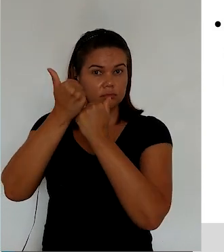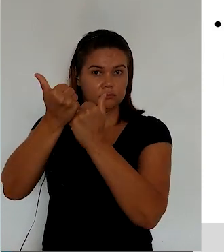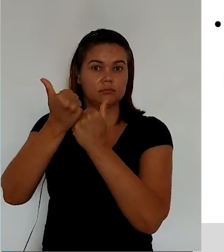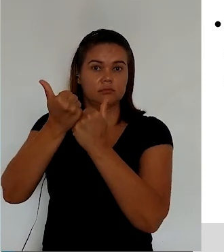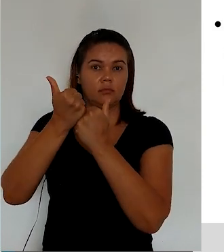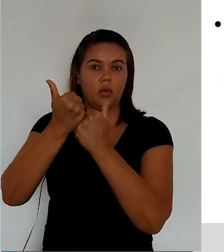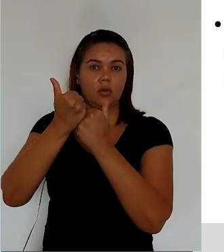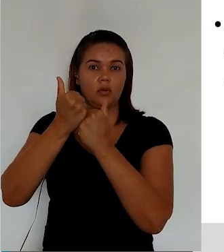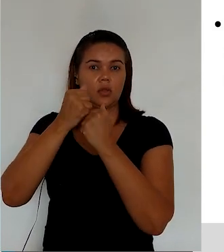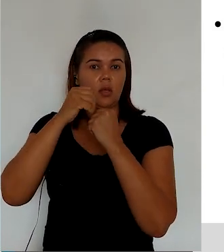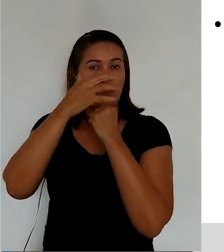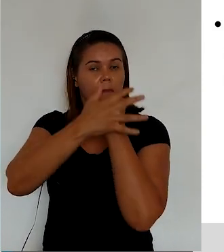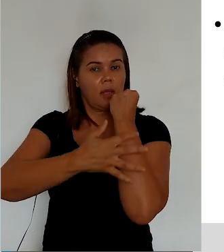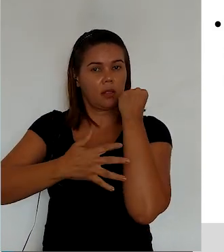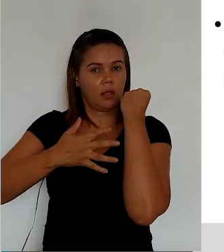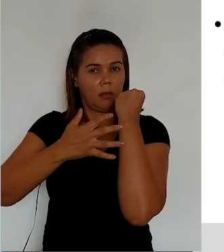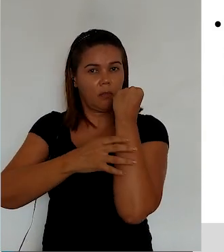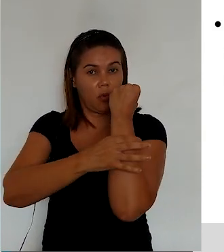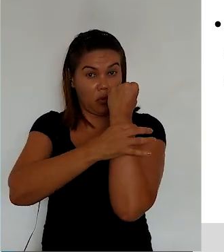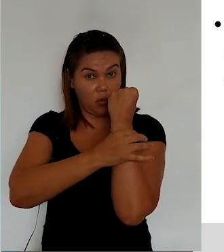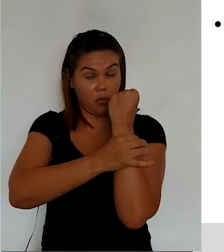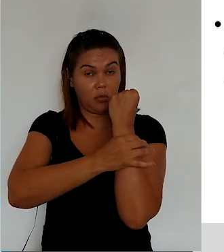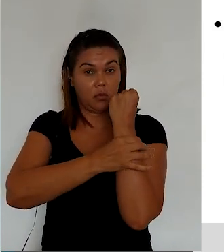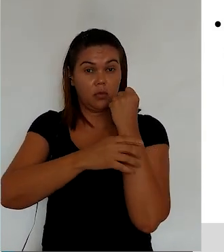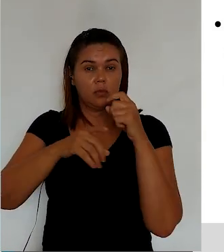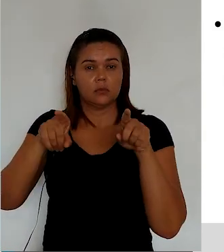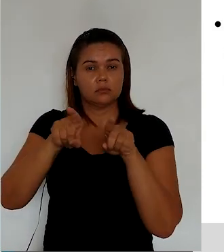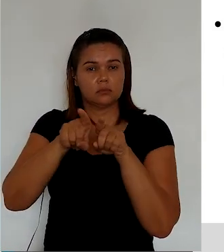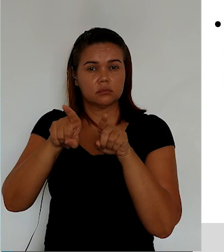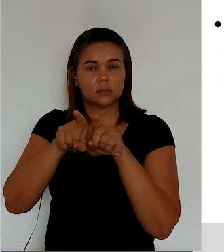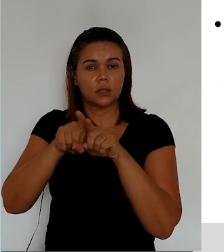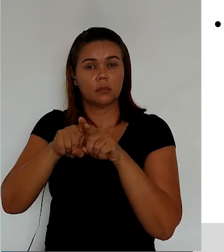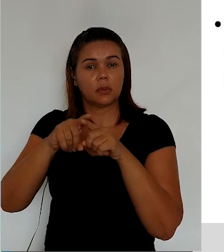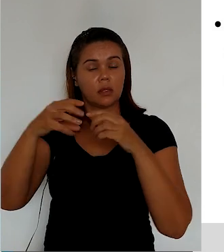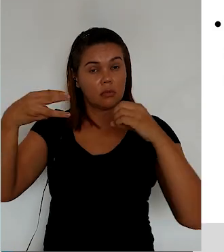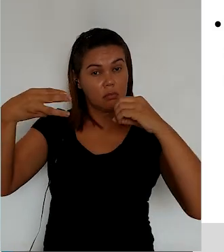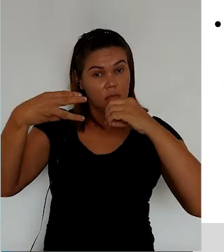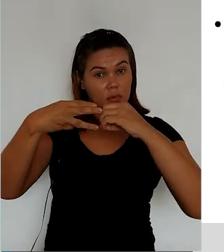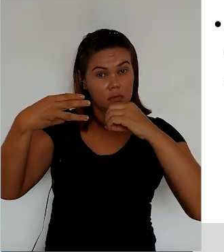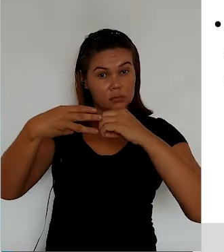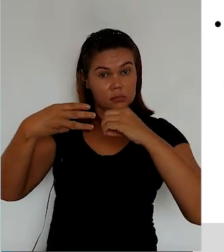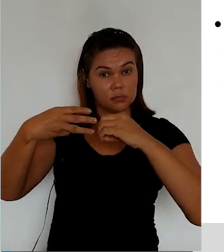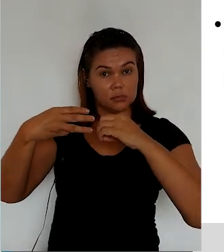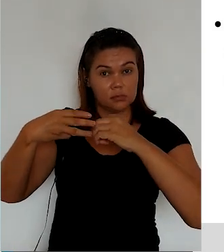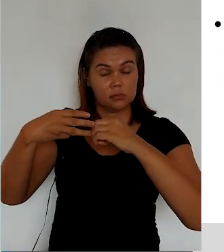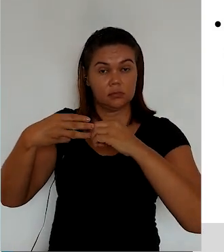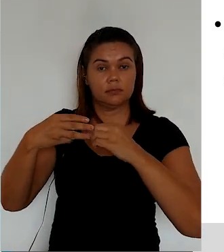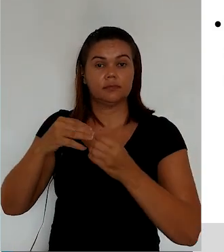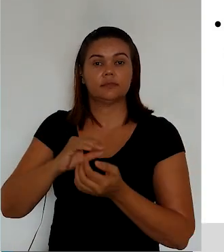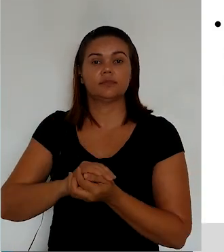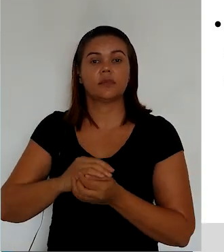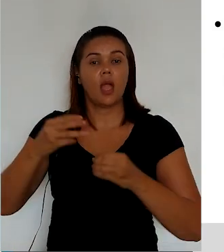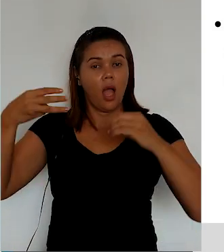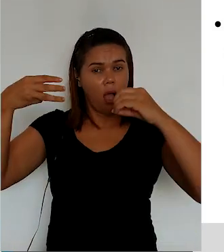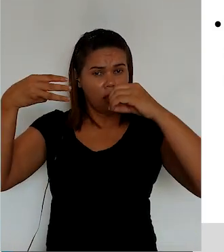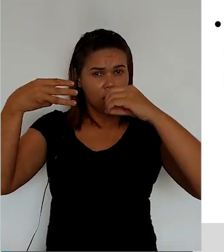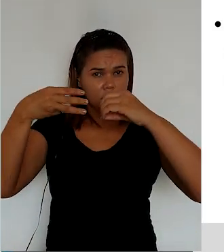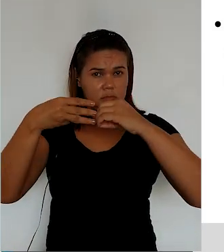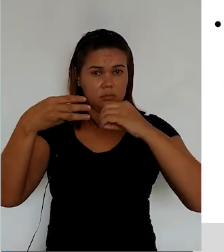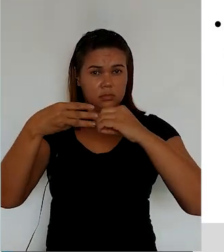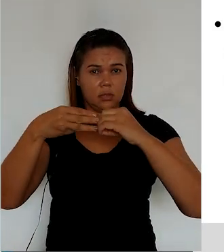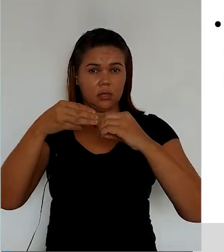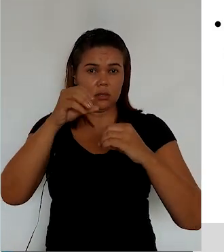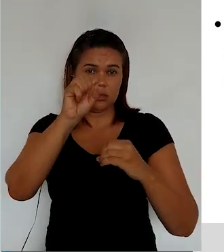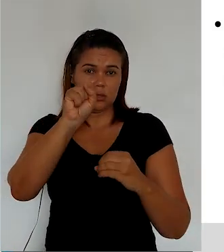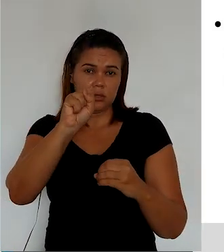o suporte metabólico e físico aos corpos celulares nos gânglios.